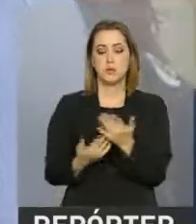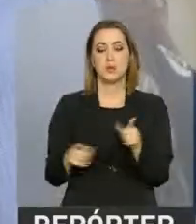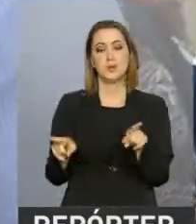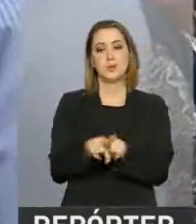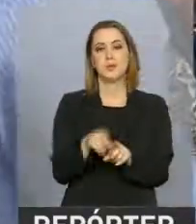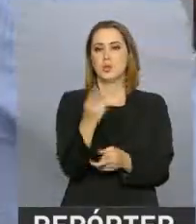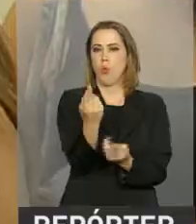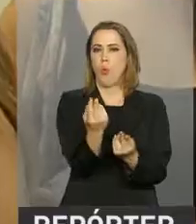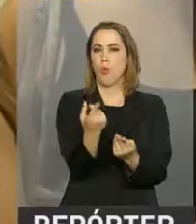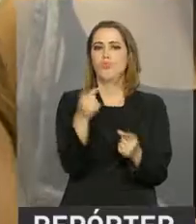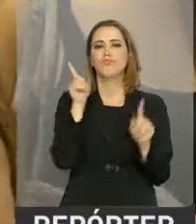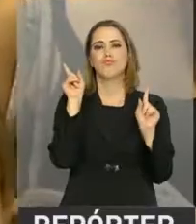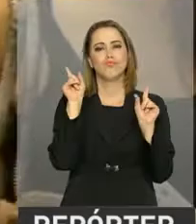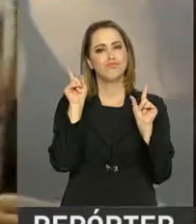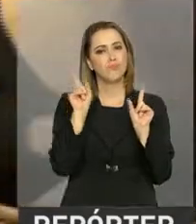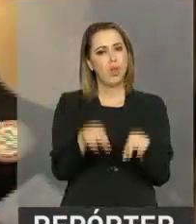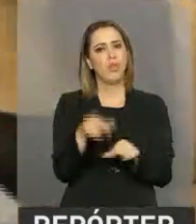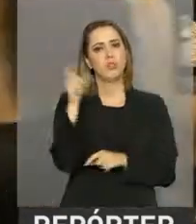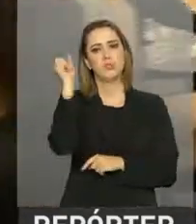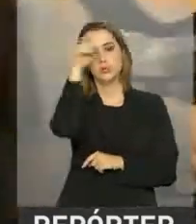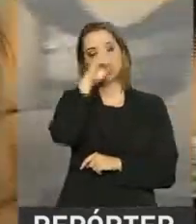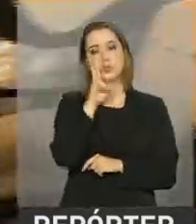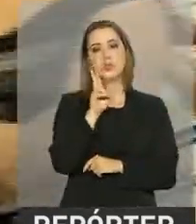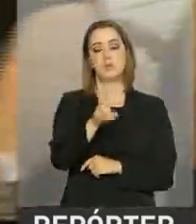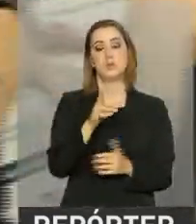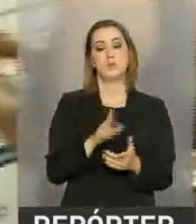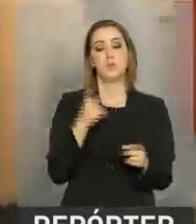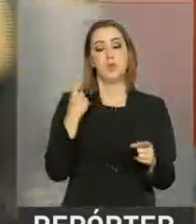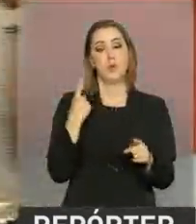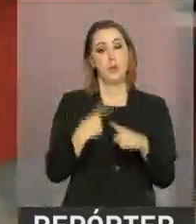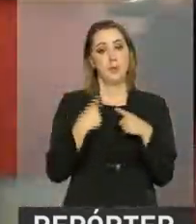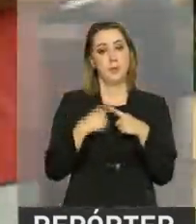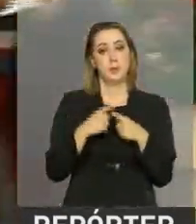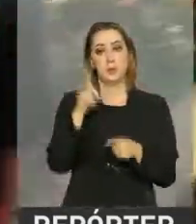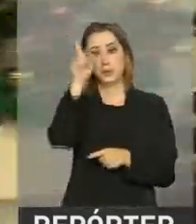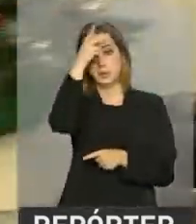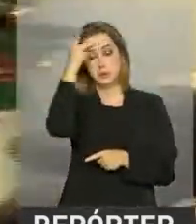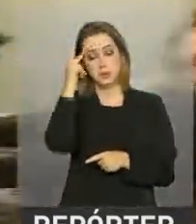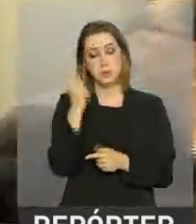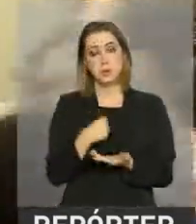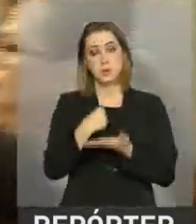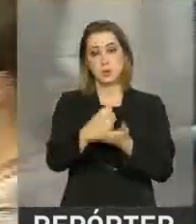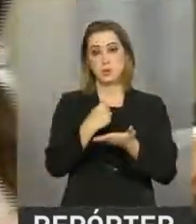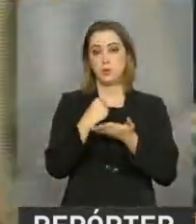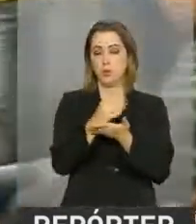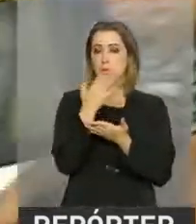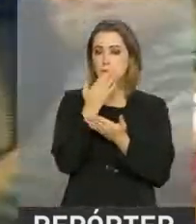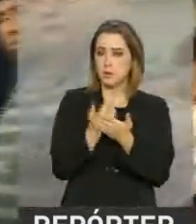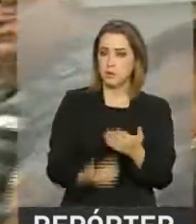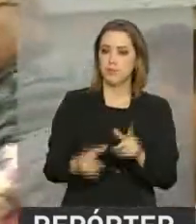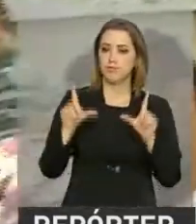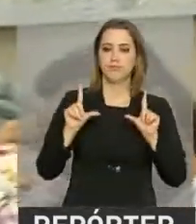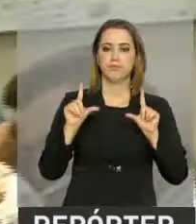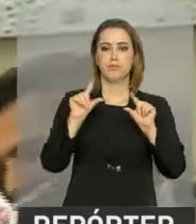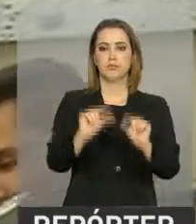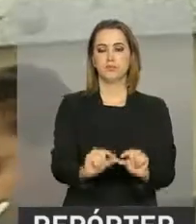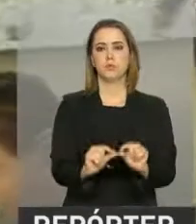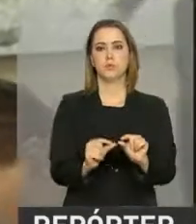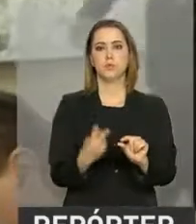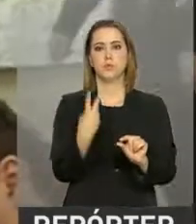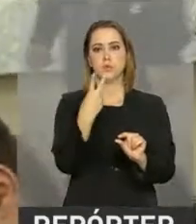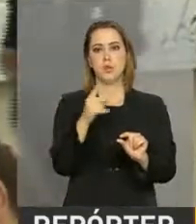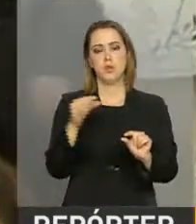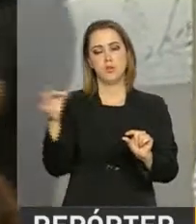não são muito comuns isso porque o número de doadores de sangue no brasil está bem abaixo do ideal menos de